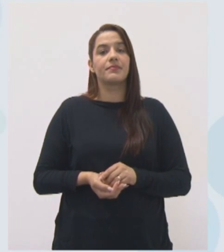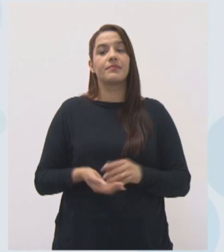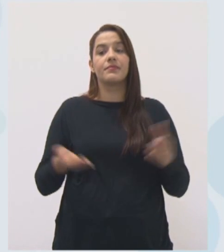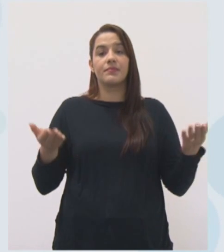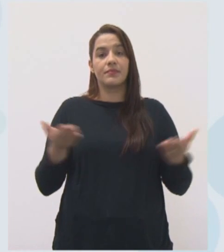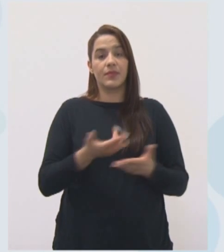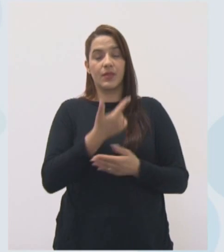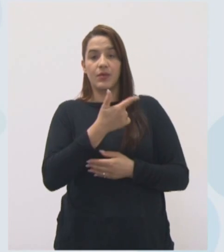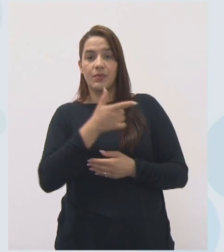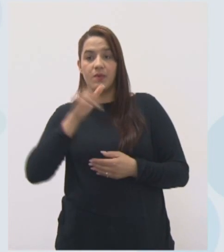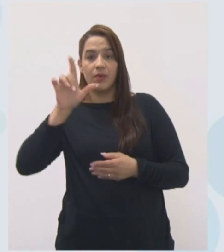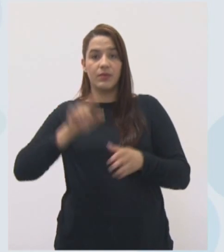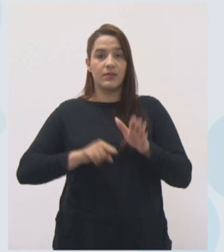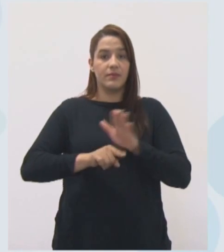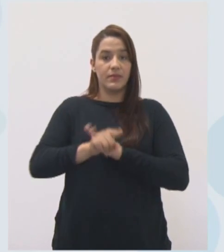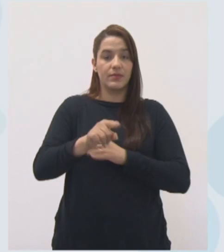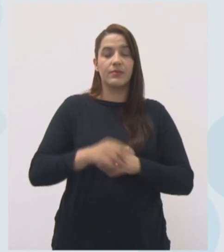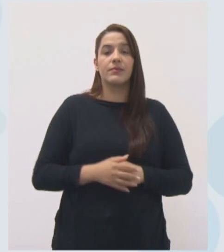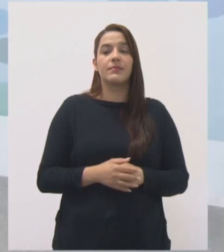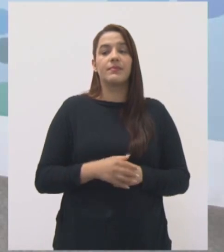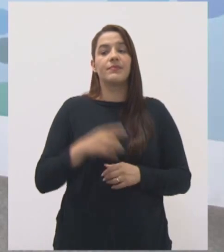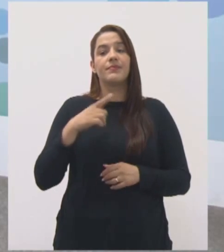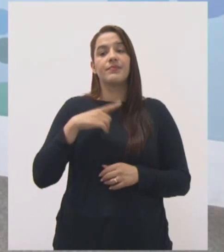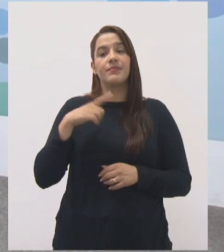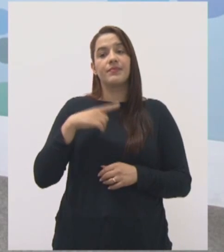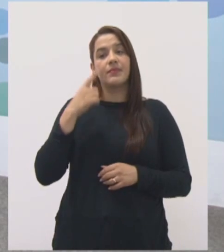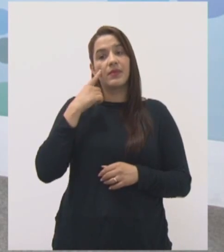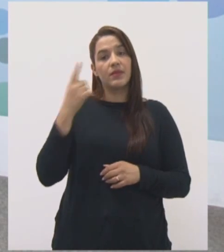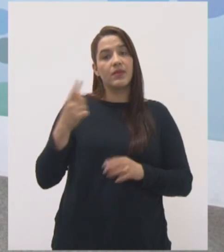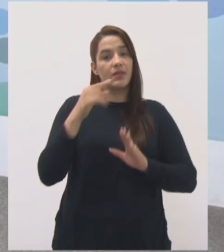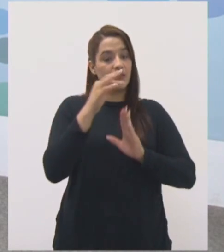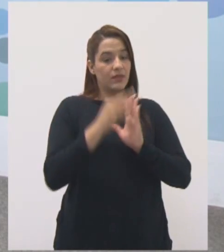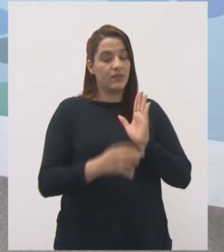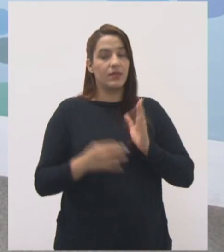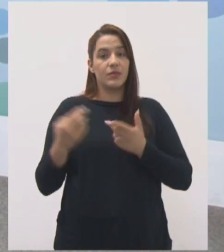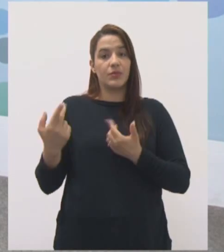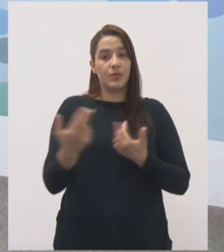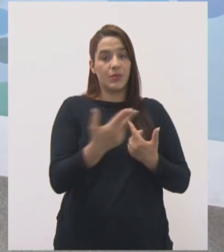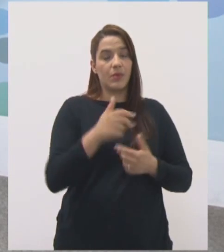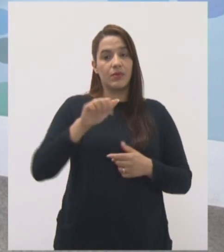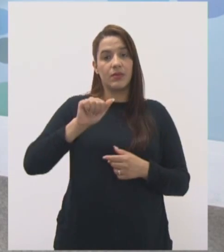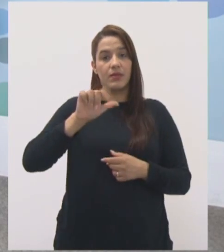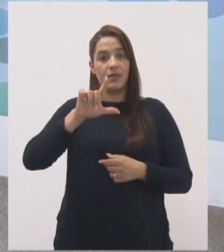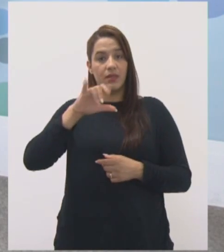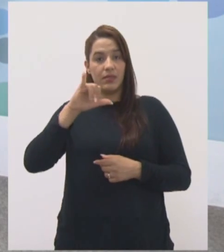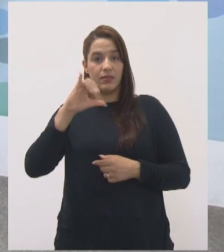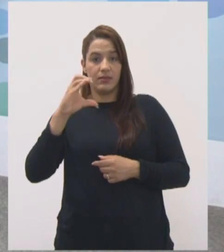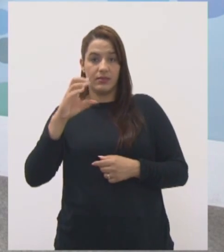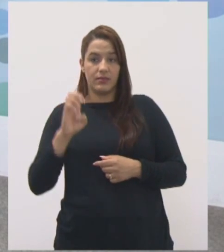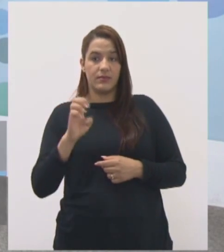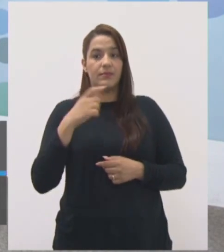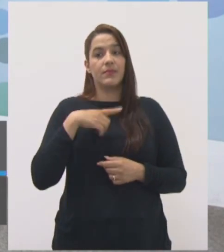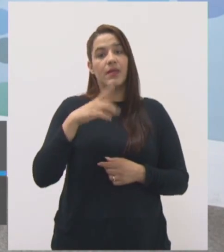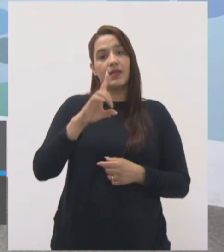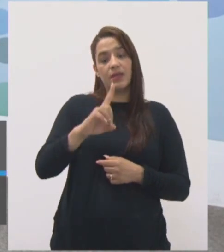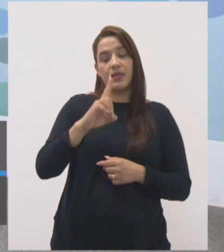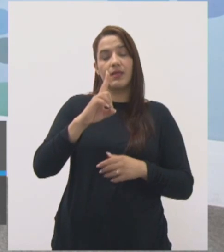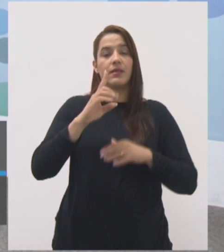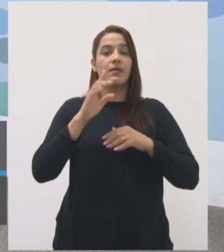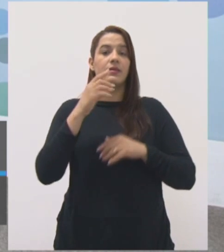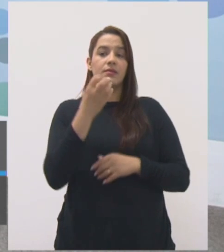Uma outra questão, tendo em vista esse mesmo texto da Alice. Habilidade agora